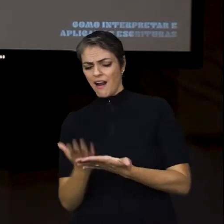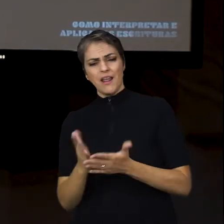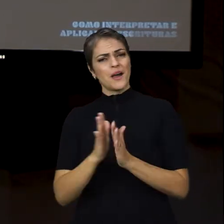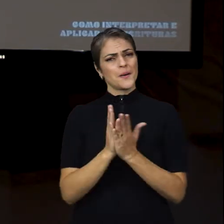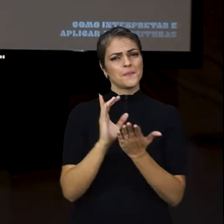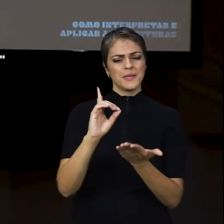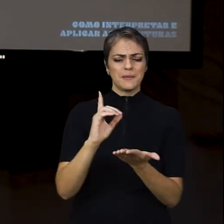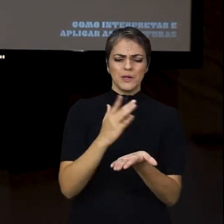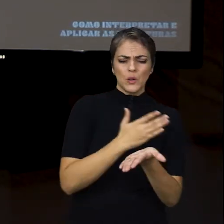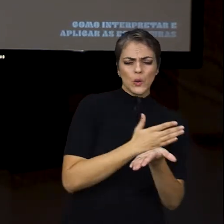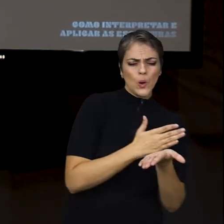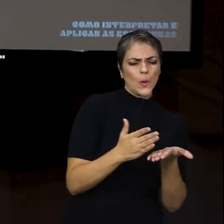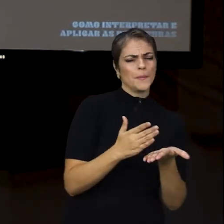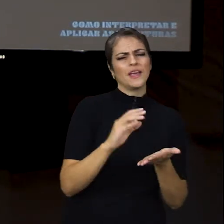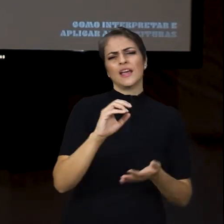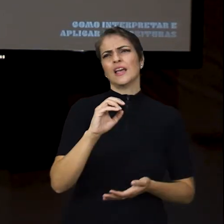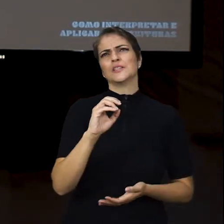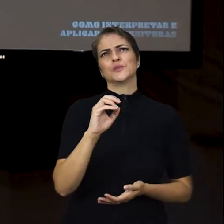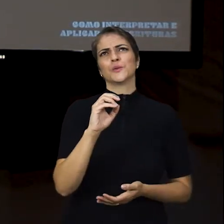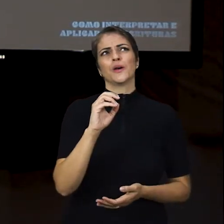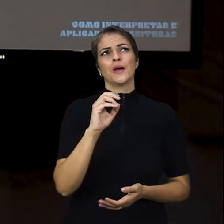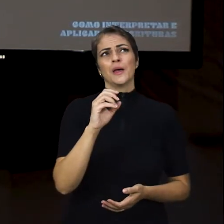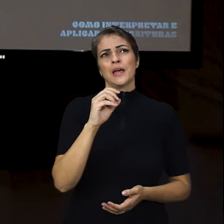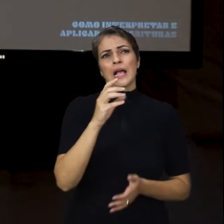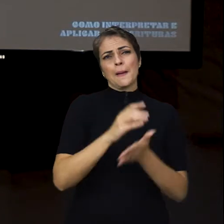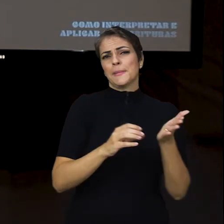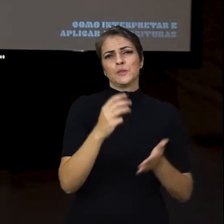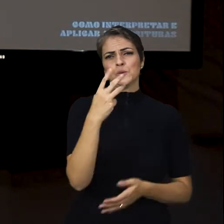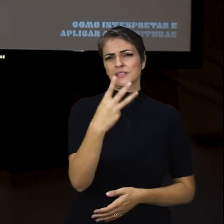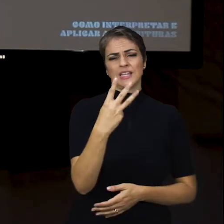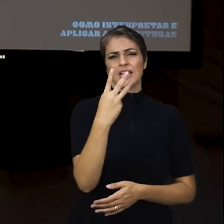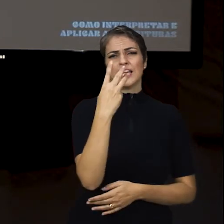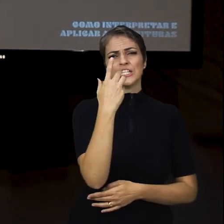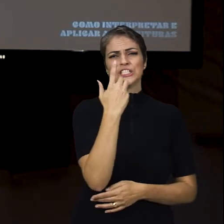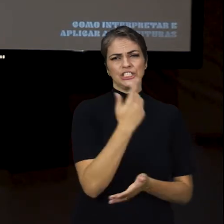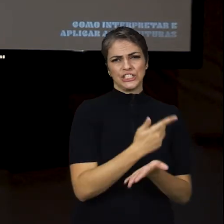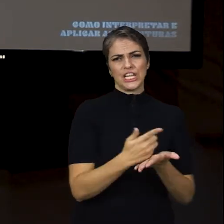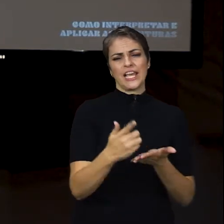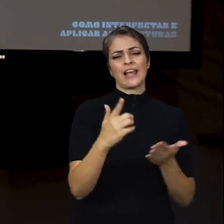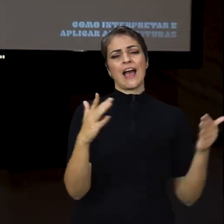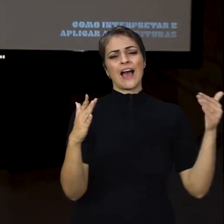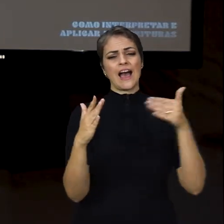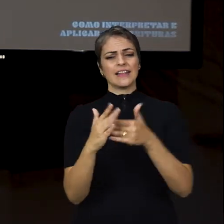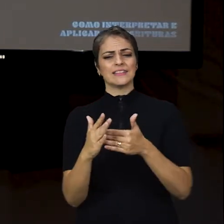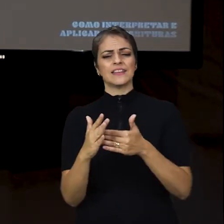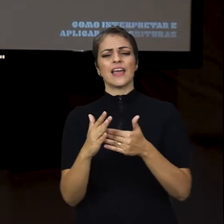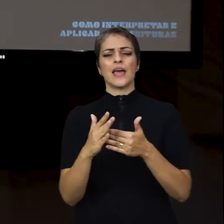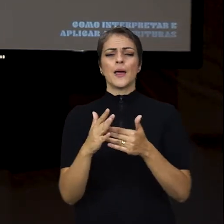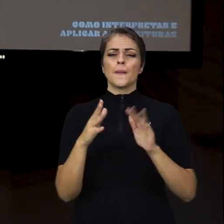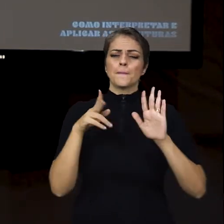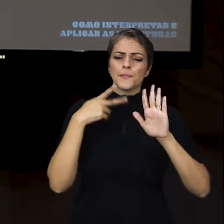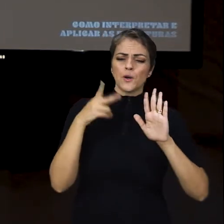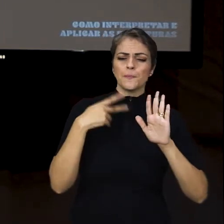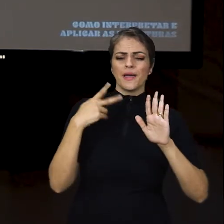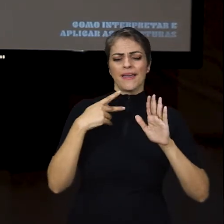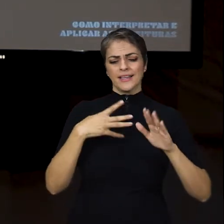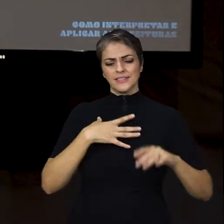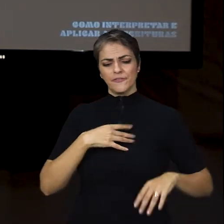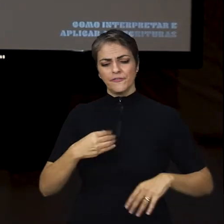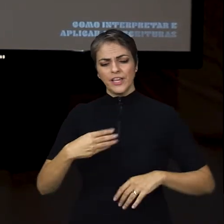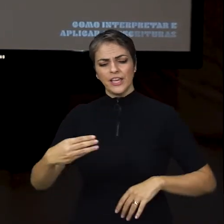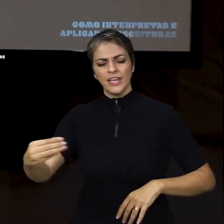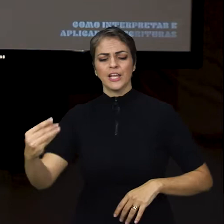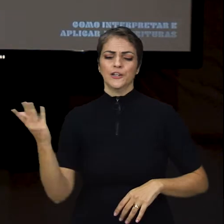início, desde a queda, lá no capítulo 3 de Gênesis, a promessa de um Redentor, do descendente da mulher que viria pisar a cabeça